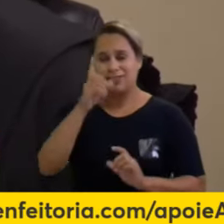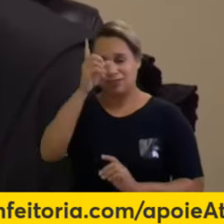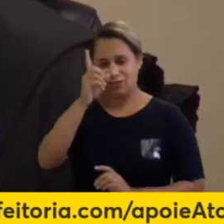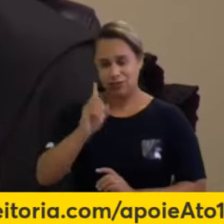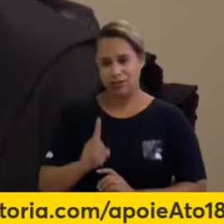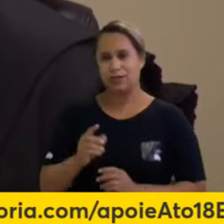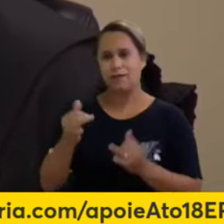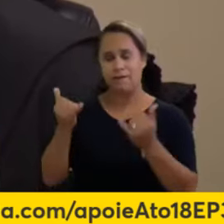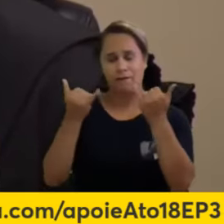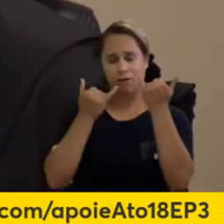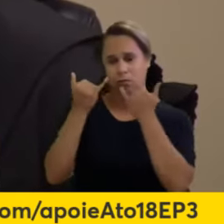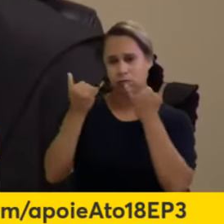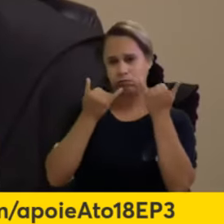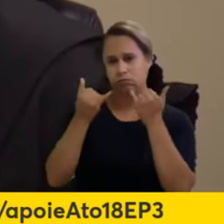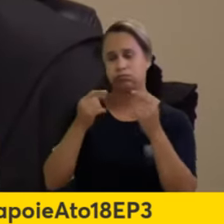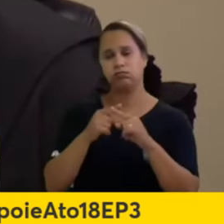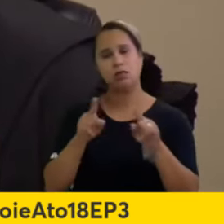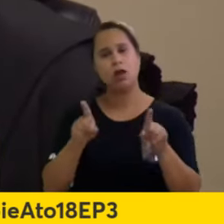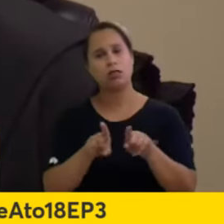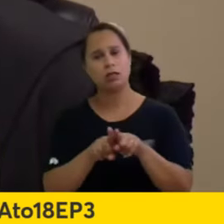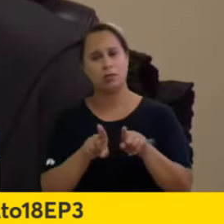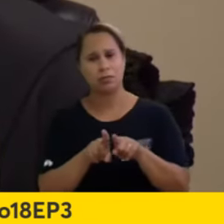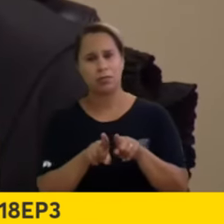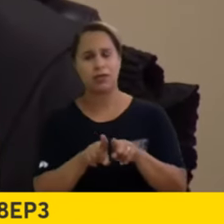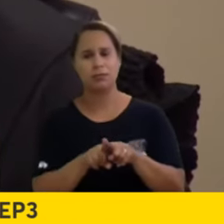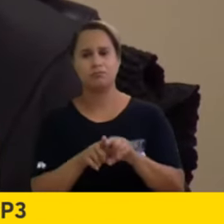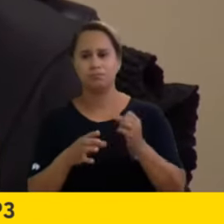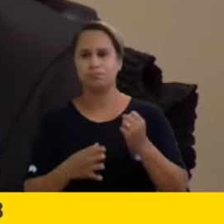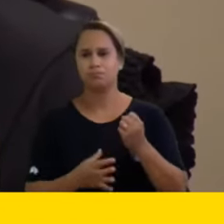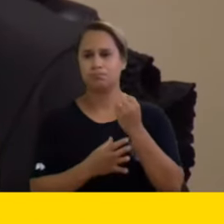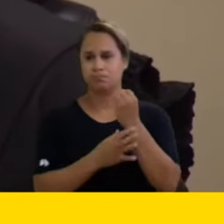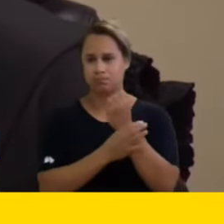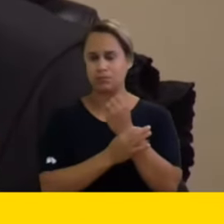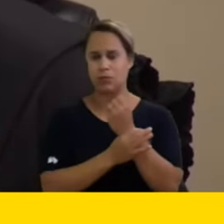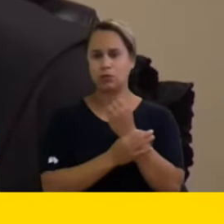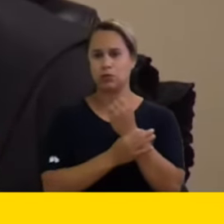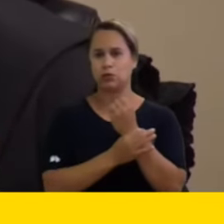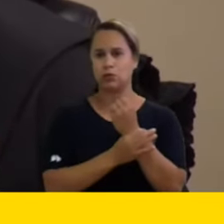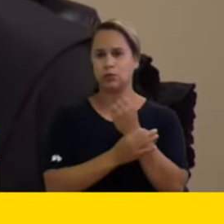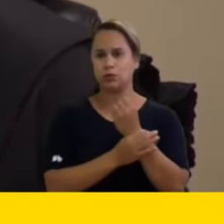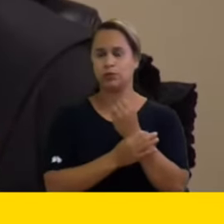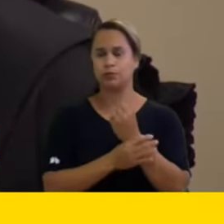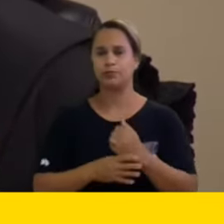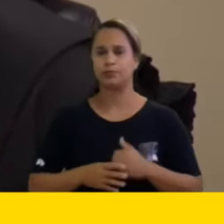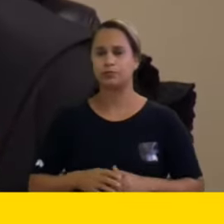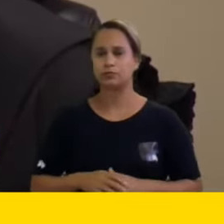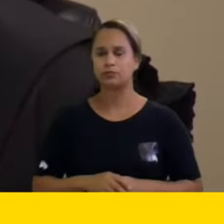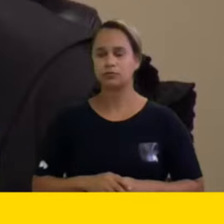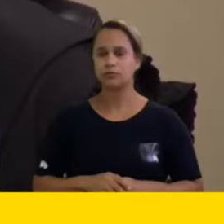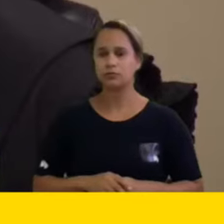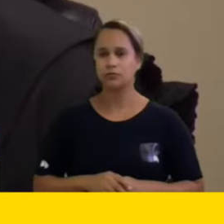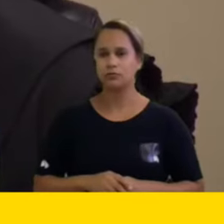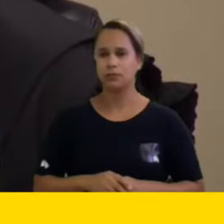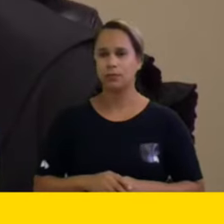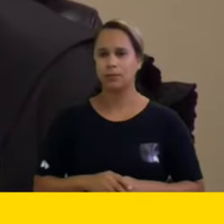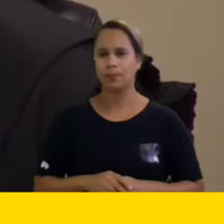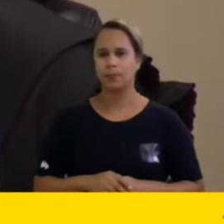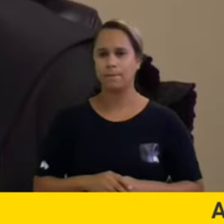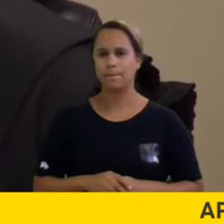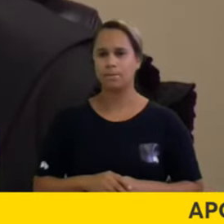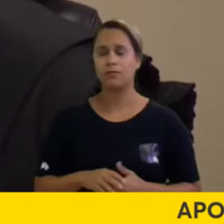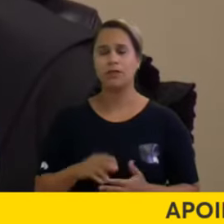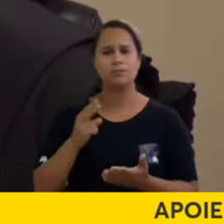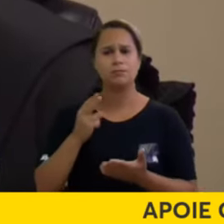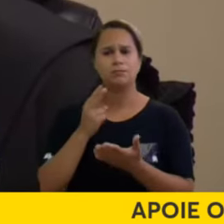superior do juiz natural num sopesamento que como se sabe fecha qualquer espaço a instâncias de remessas do processo mesmo em